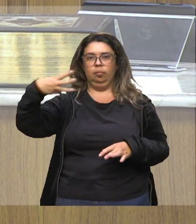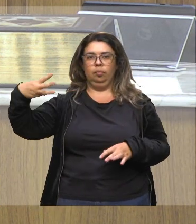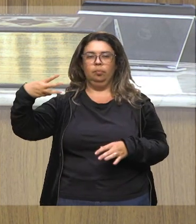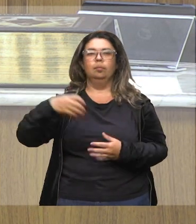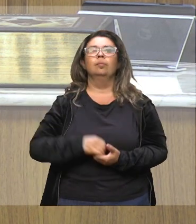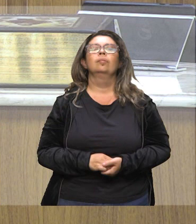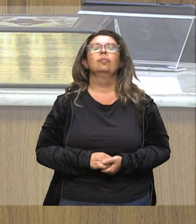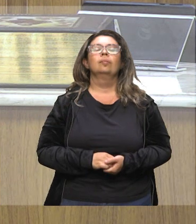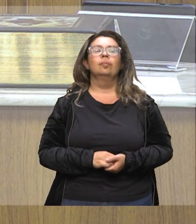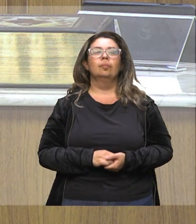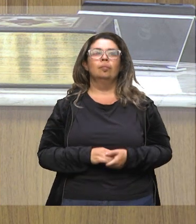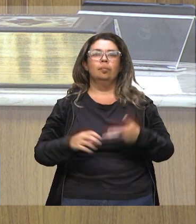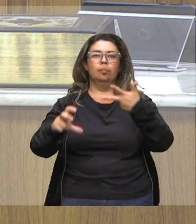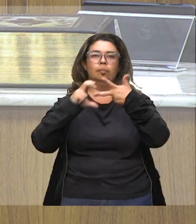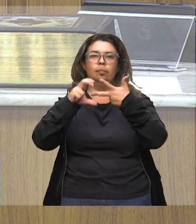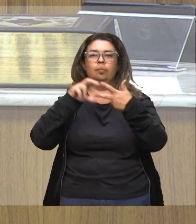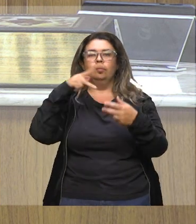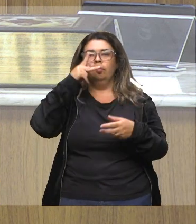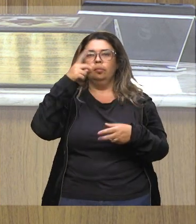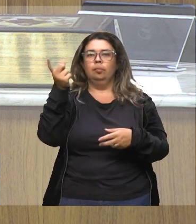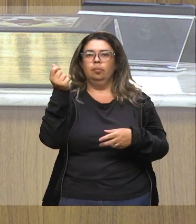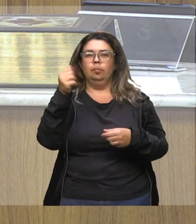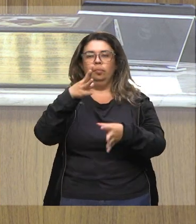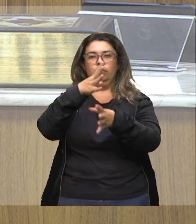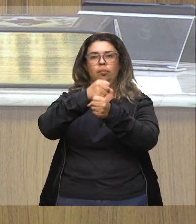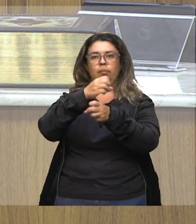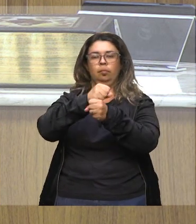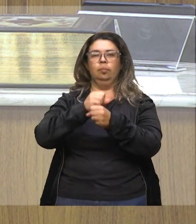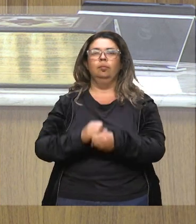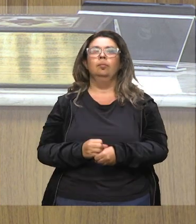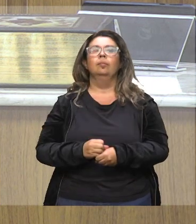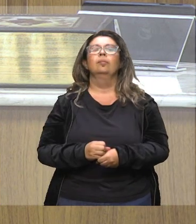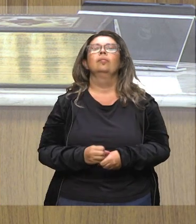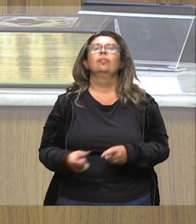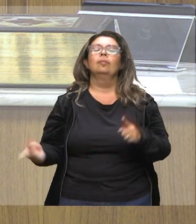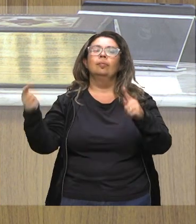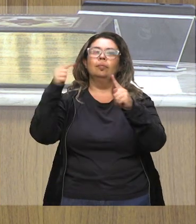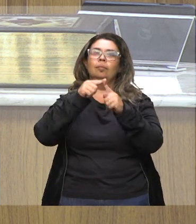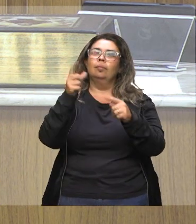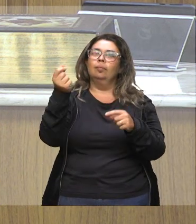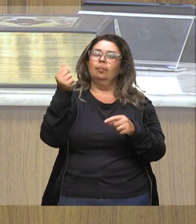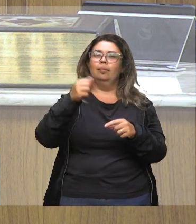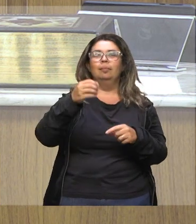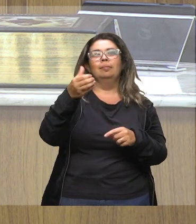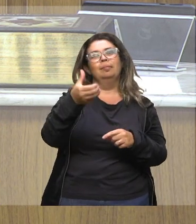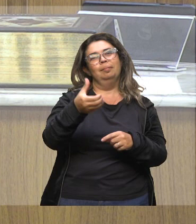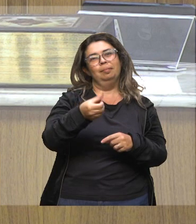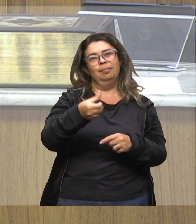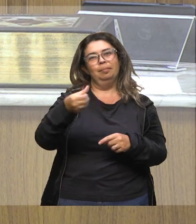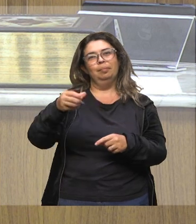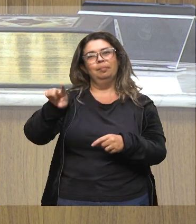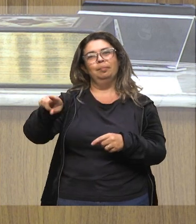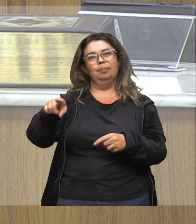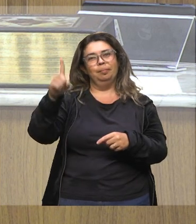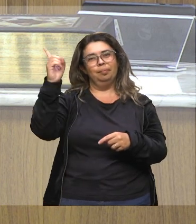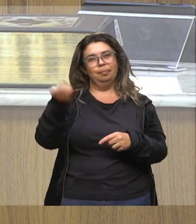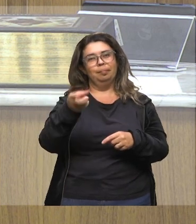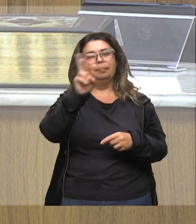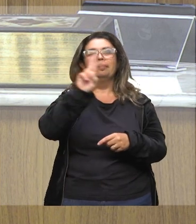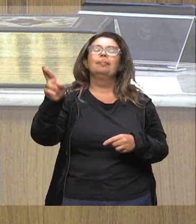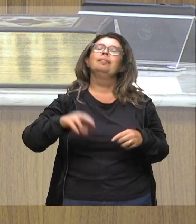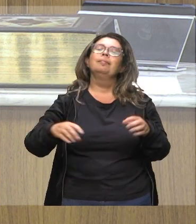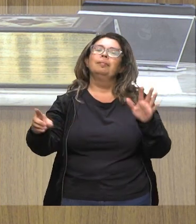do Poder Executivo, que dispõe sobre a abertura de crédito adicional suplementar para os fins específicos no valor de R$ 66 mil.